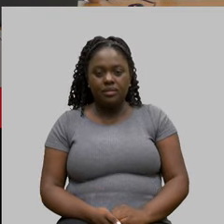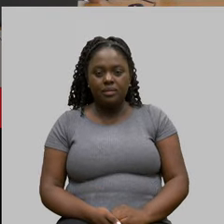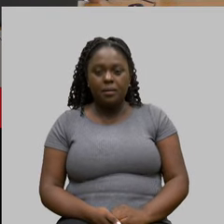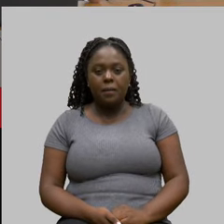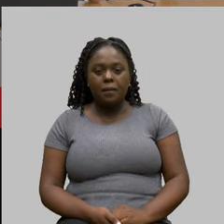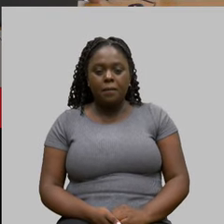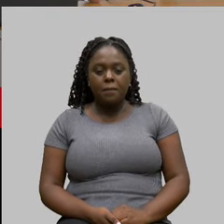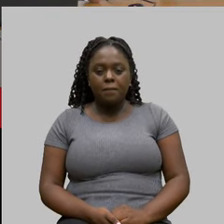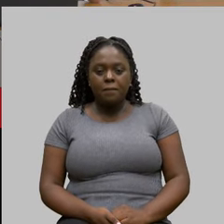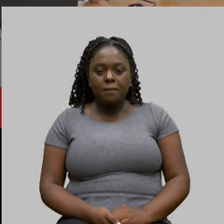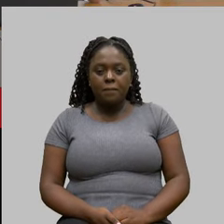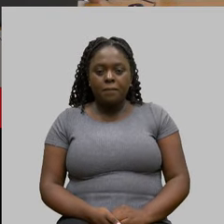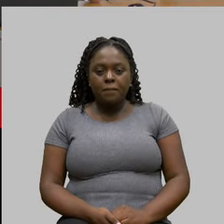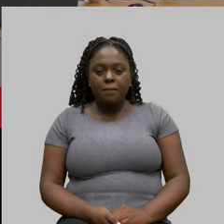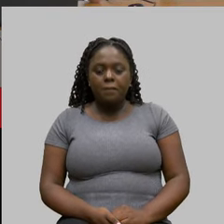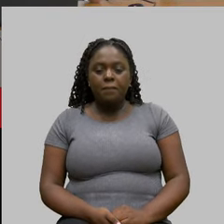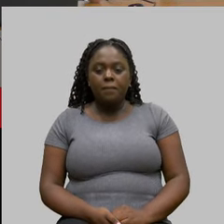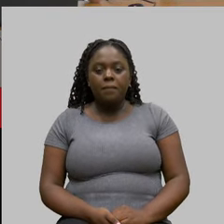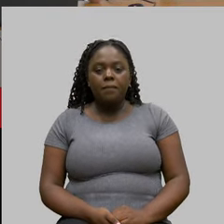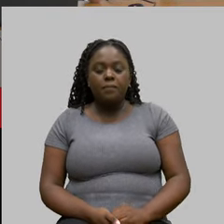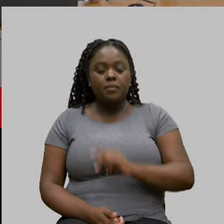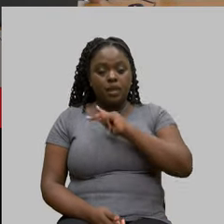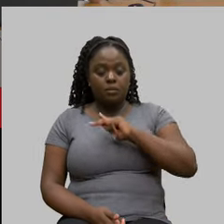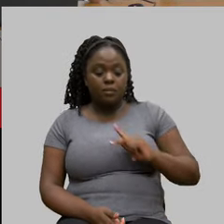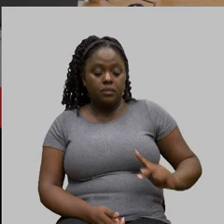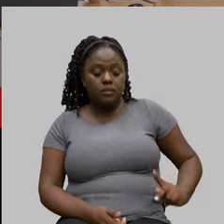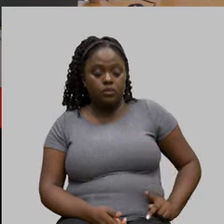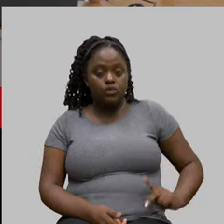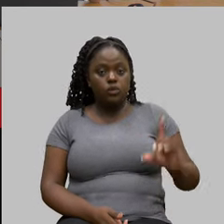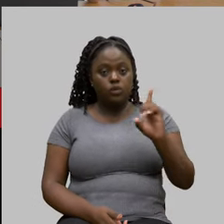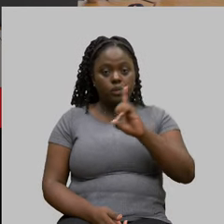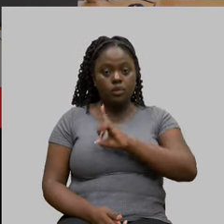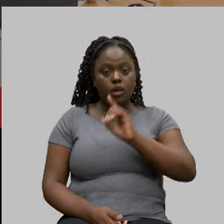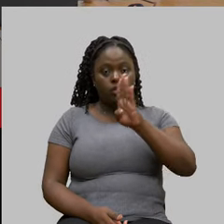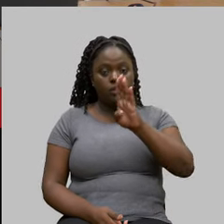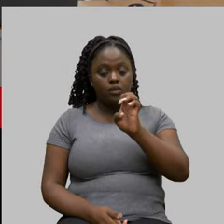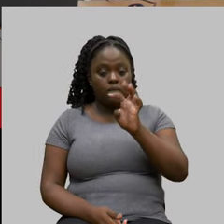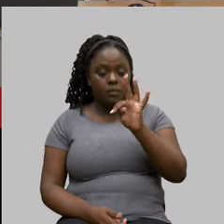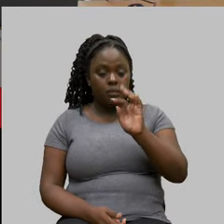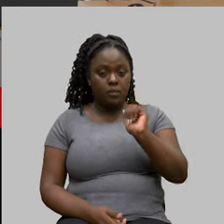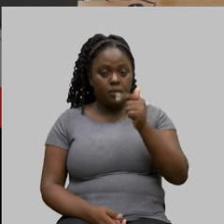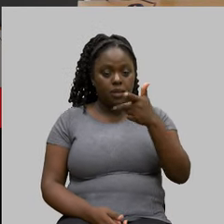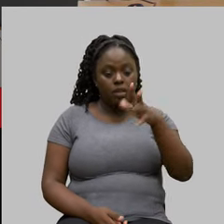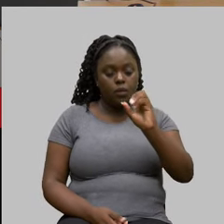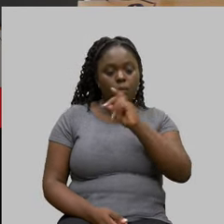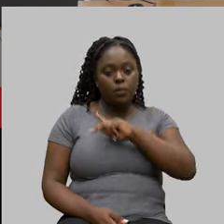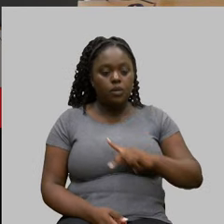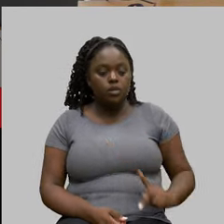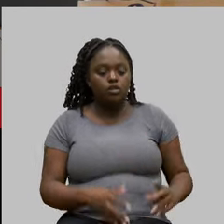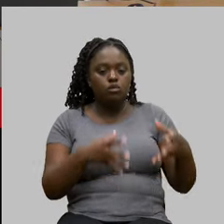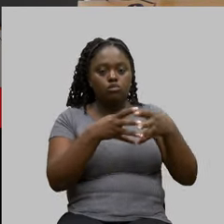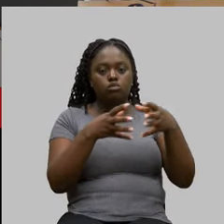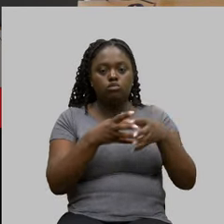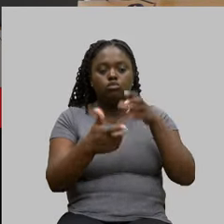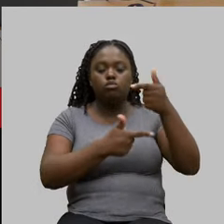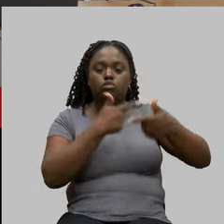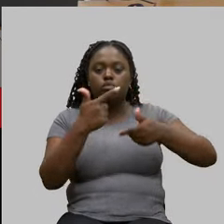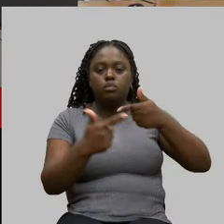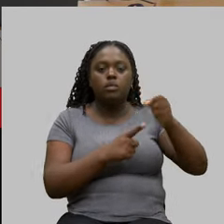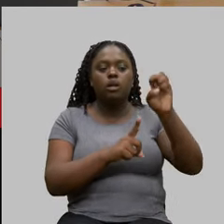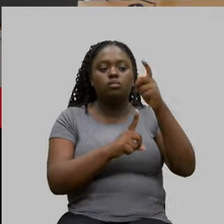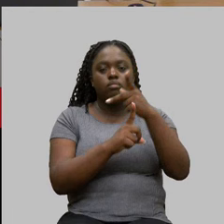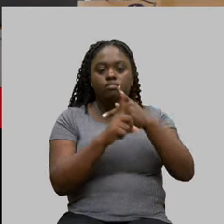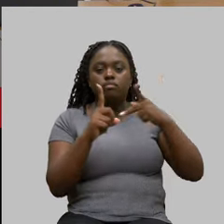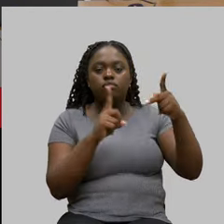online sob a presidência do deputado Betão presidente da Comissão do trabalho da Previdência e da